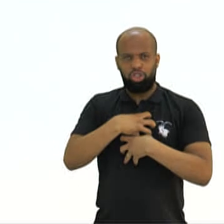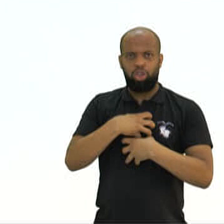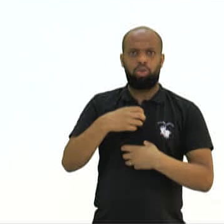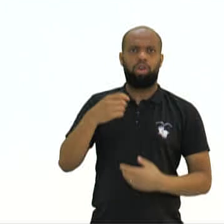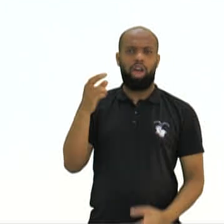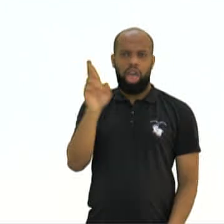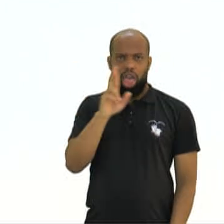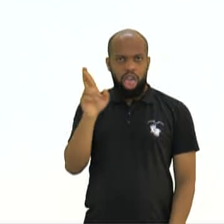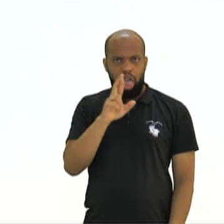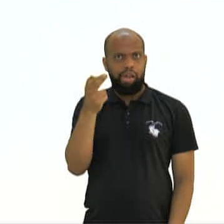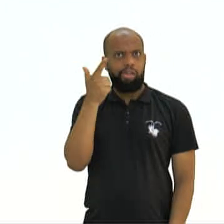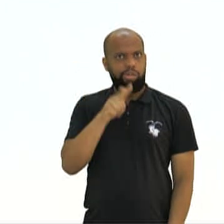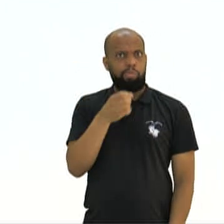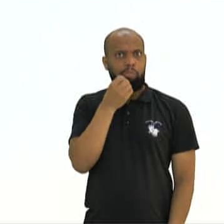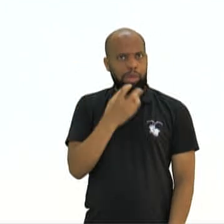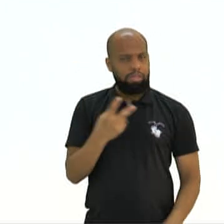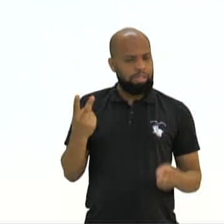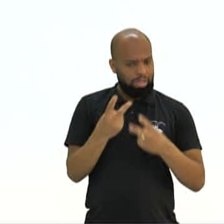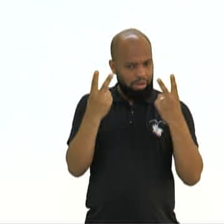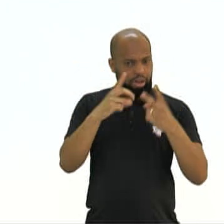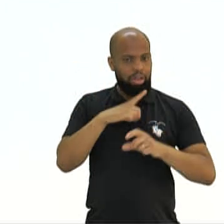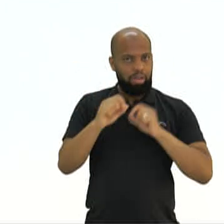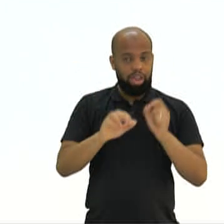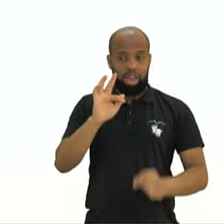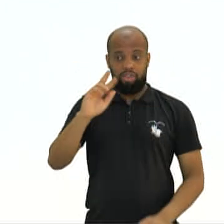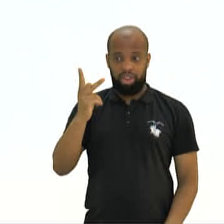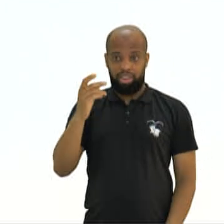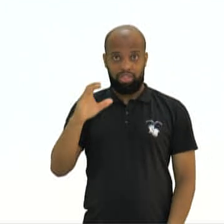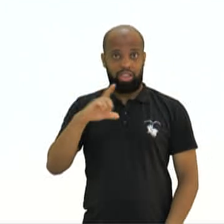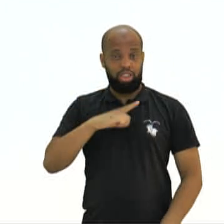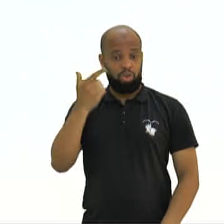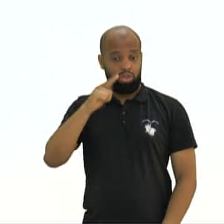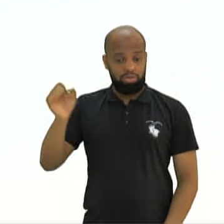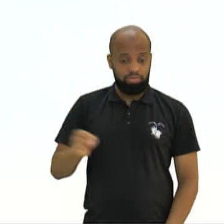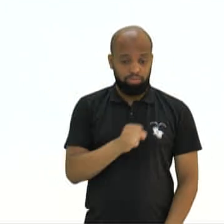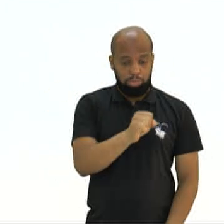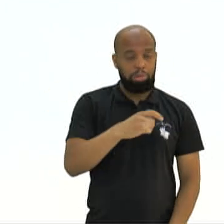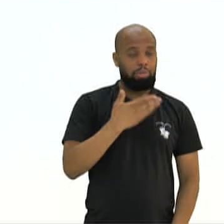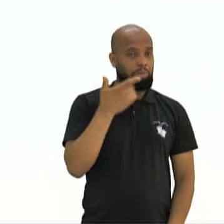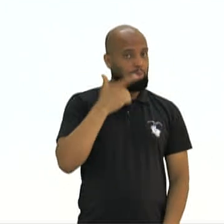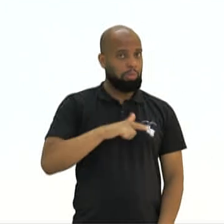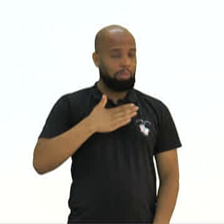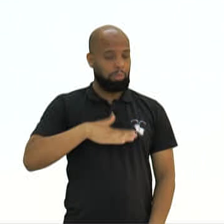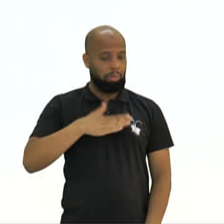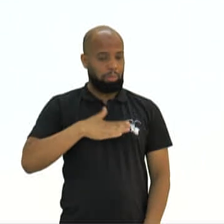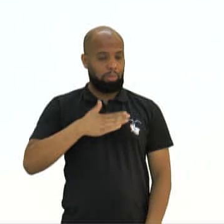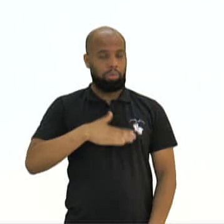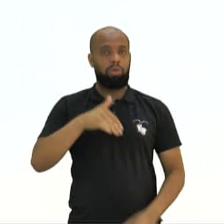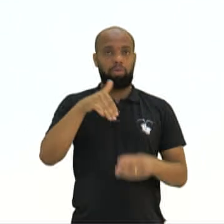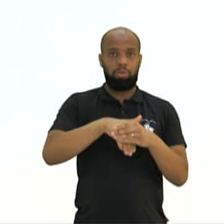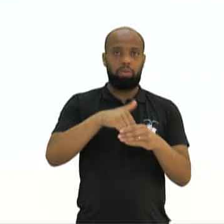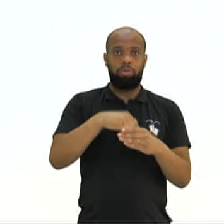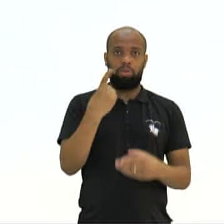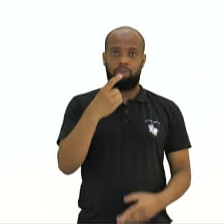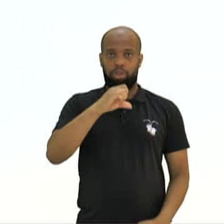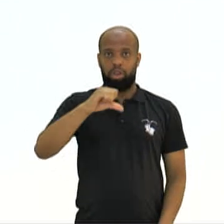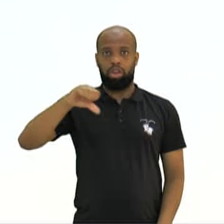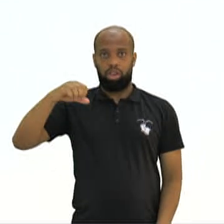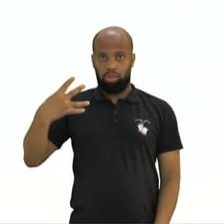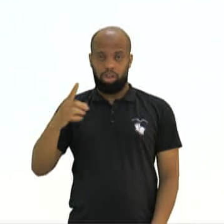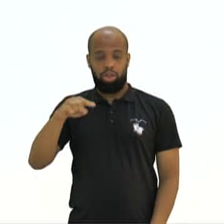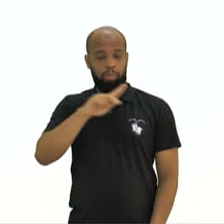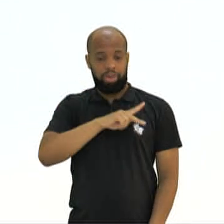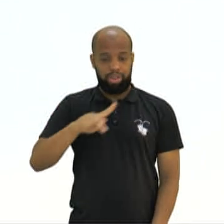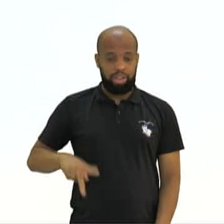implantado em julho de 1994, Fernando Henrique Cardoso tem uma eleição tranquila em 1994, torna-se presidente do